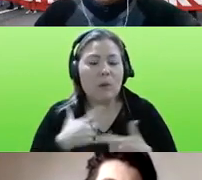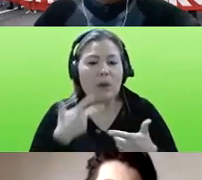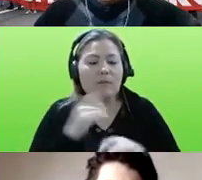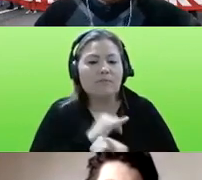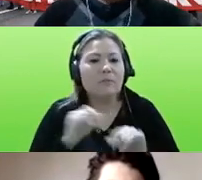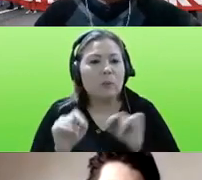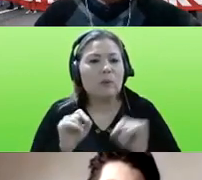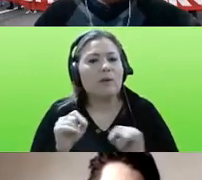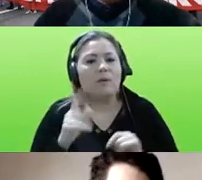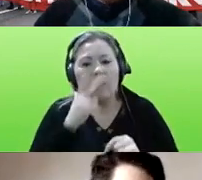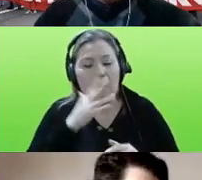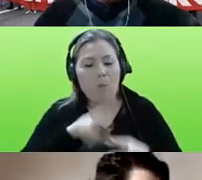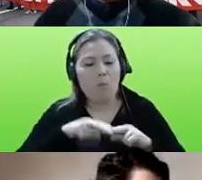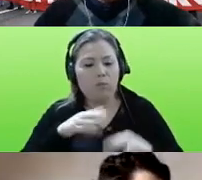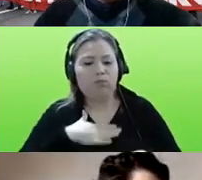não é por minha